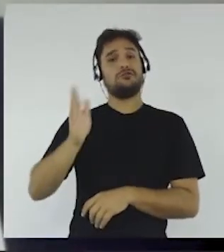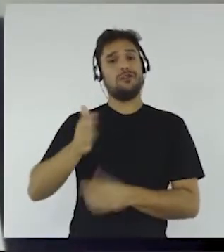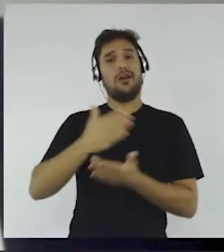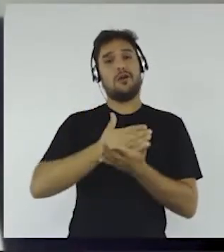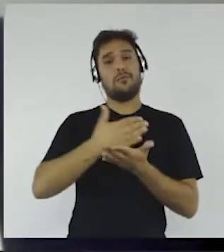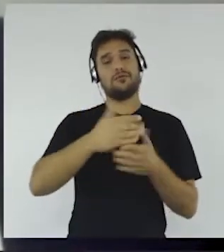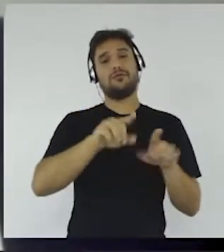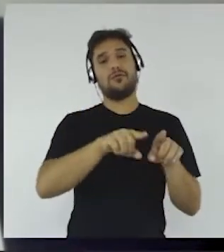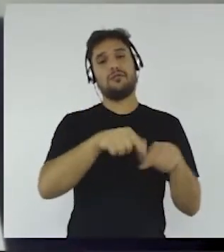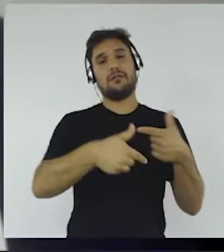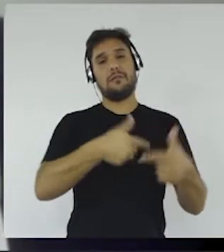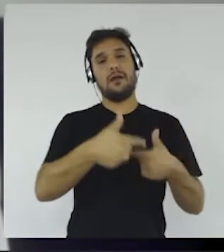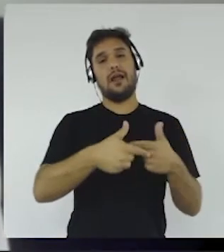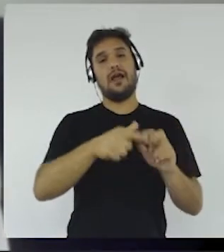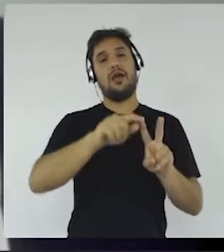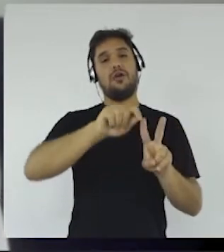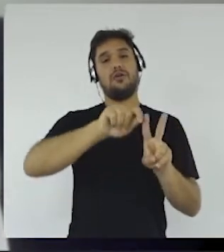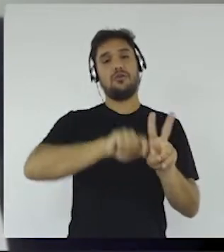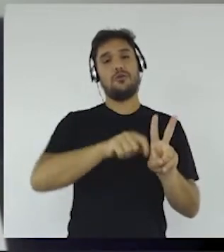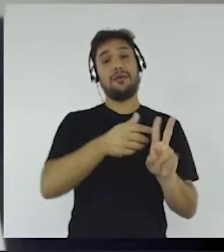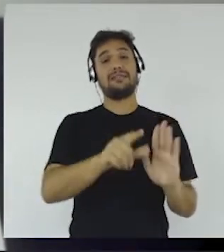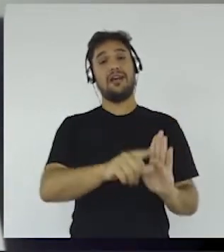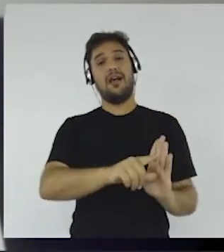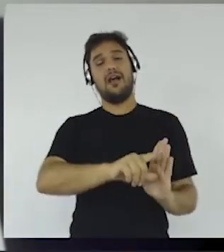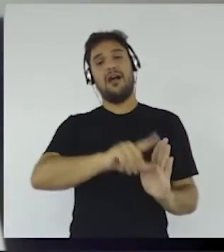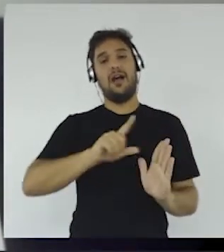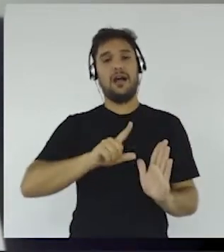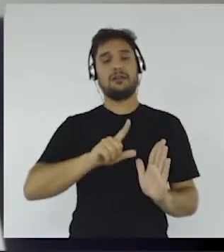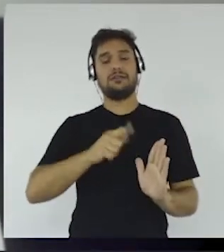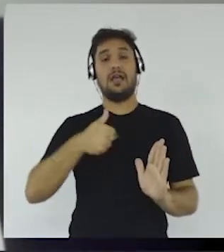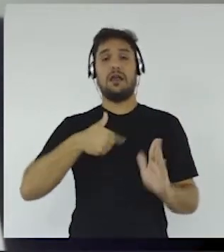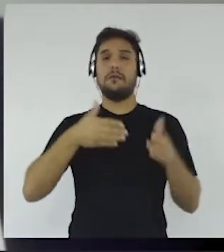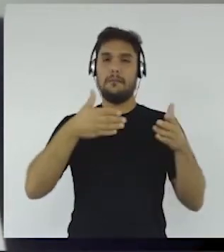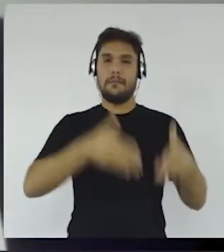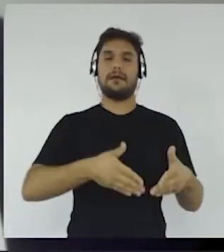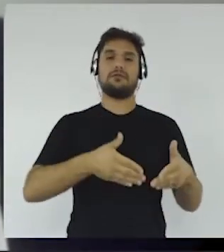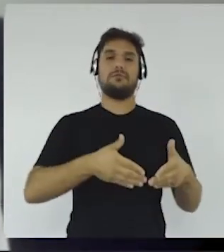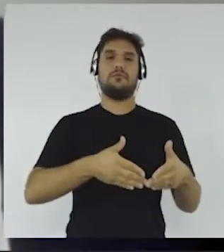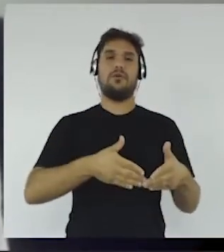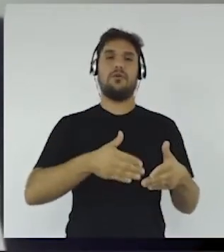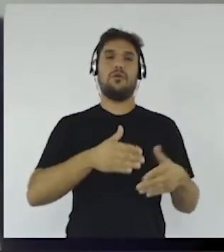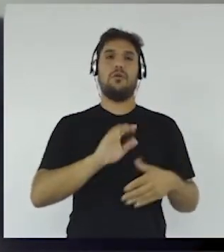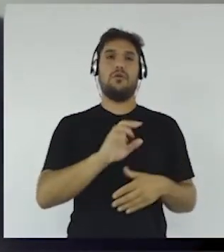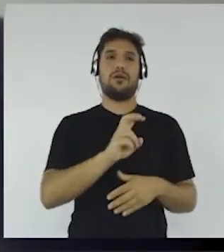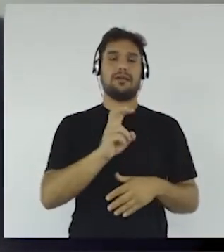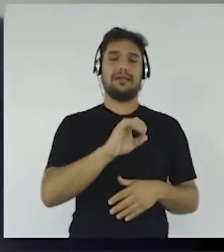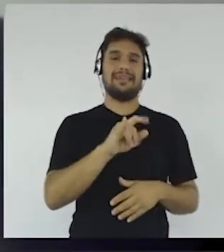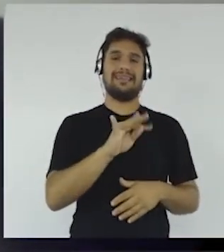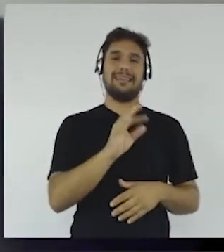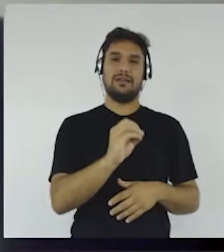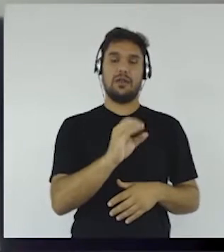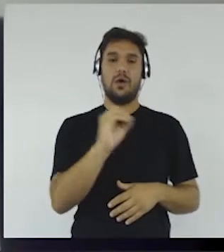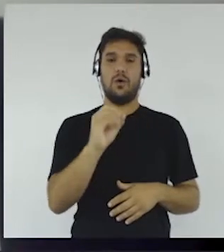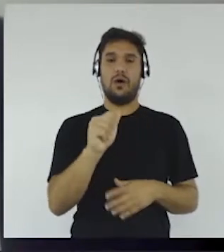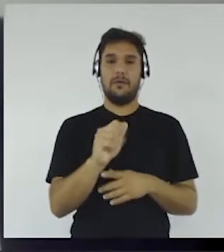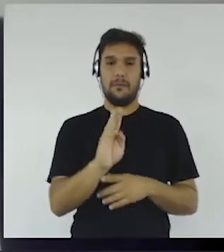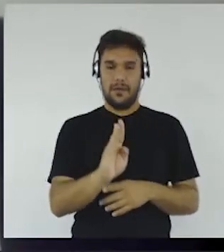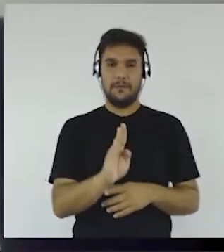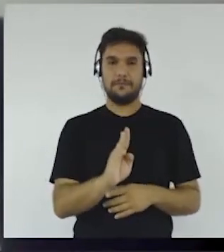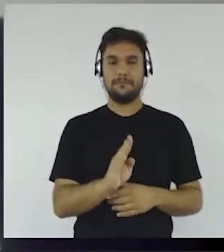assumido 2 meses antes, ele concorreu pelo 5º da OAB, como a senhora falou,